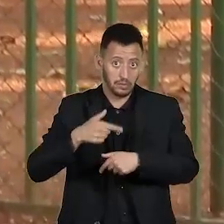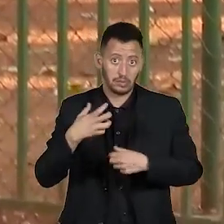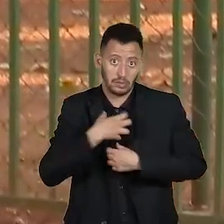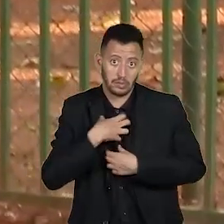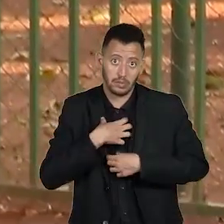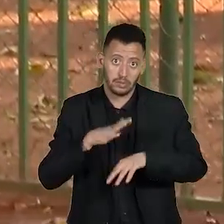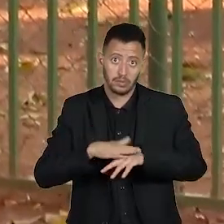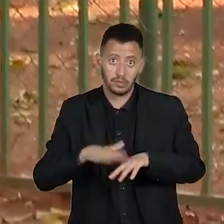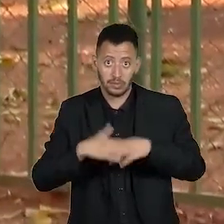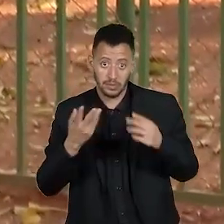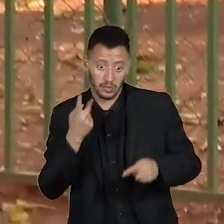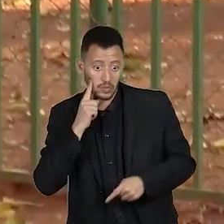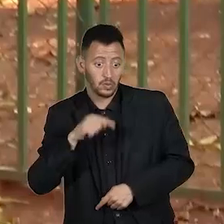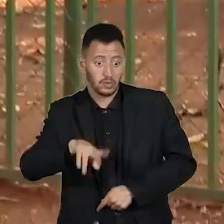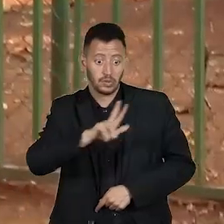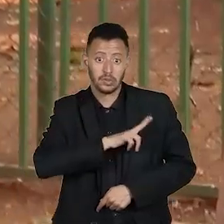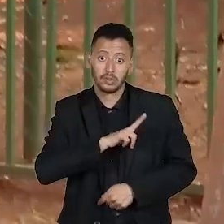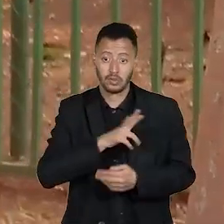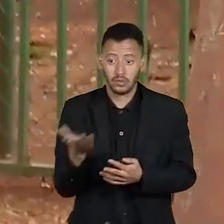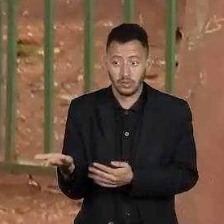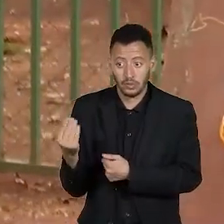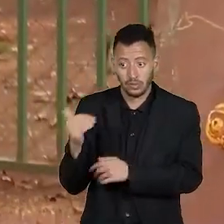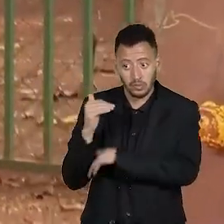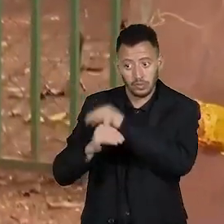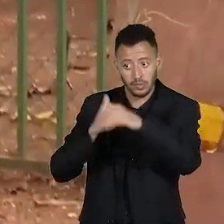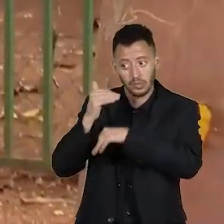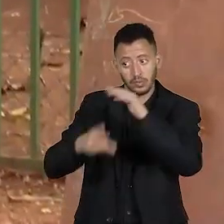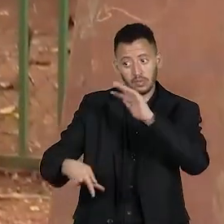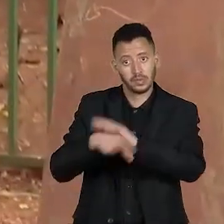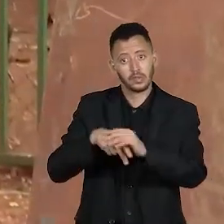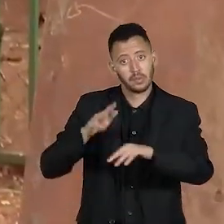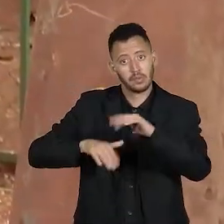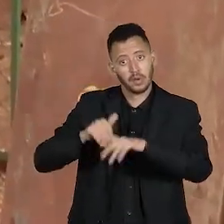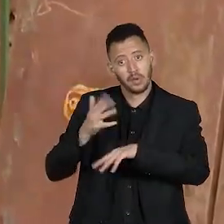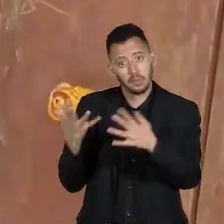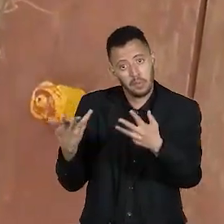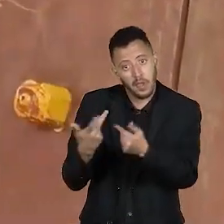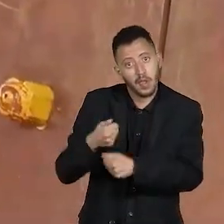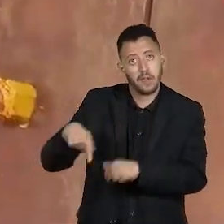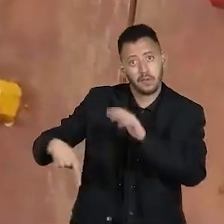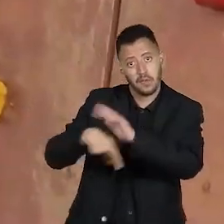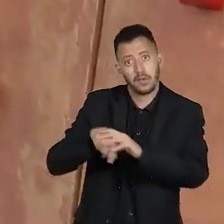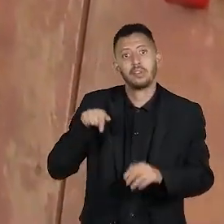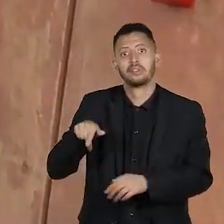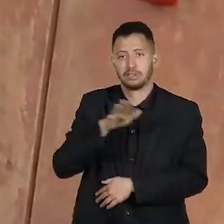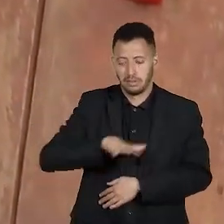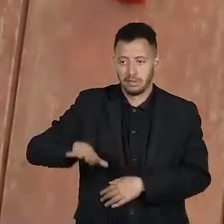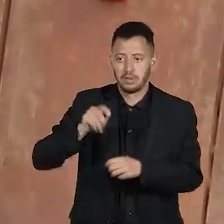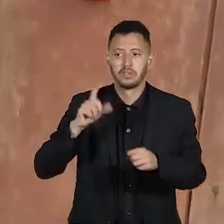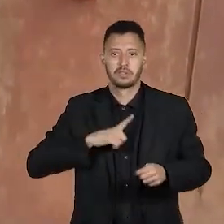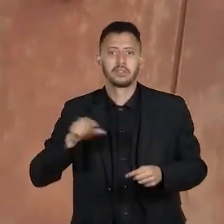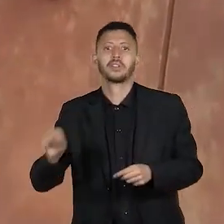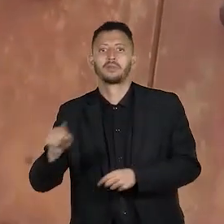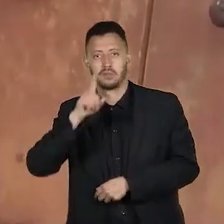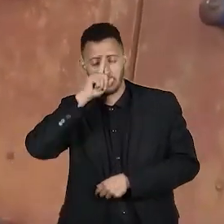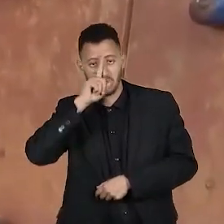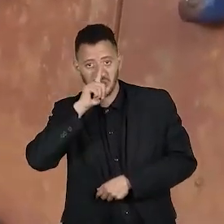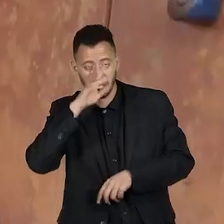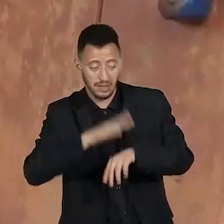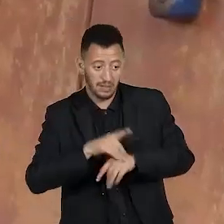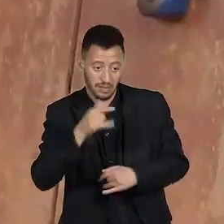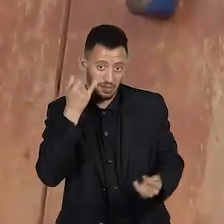ao trabalho dessa forma, além de privadas da infância e de desenvolverem suas habilidades, as crianças também estão sujeitas aos